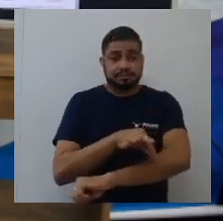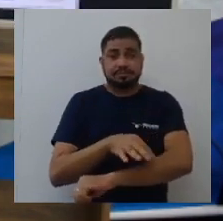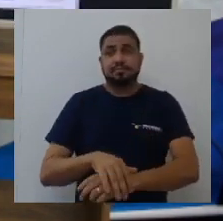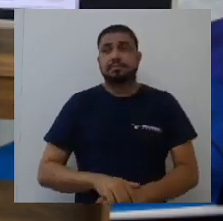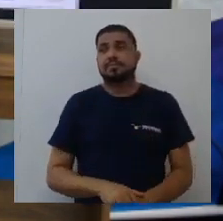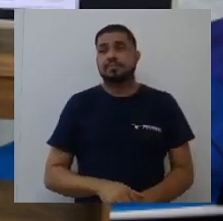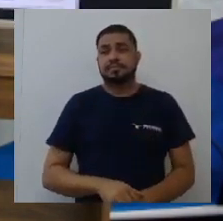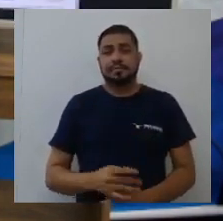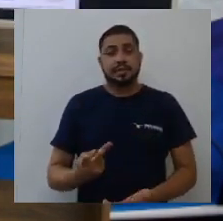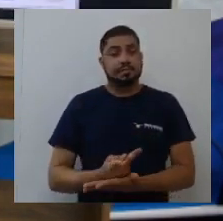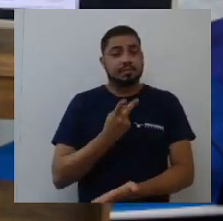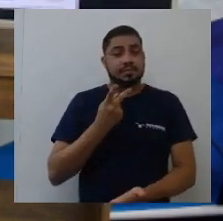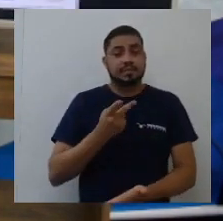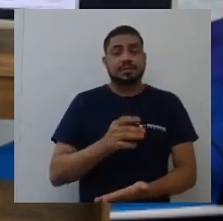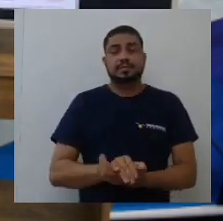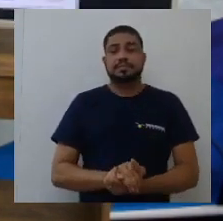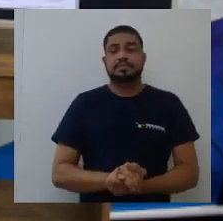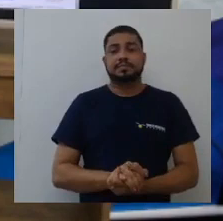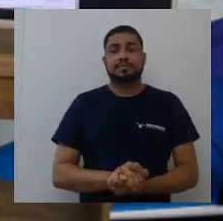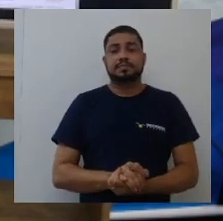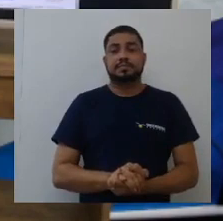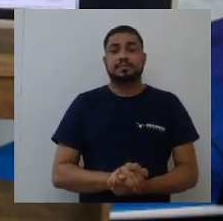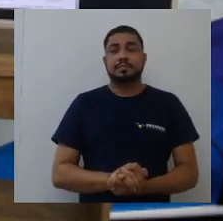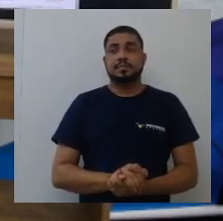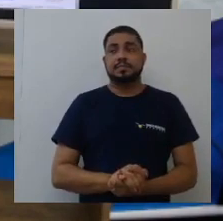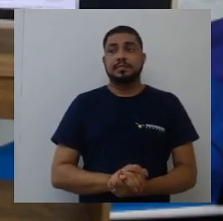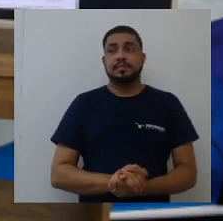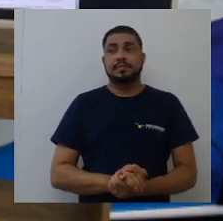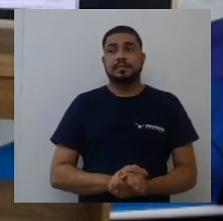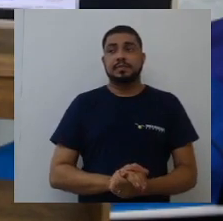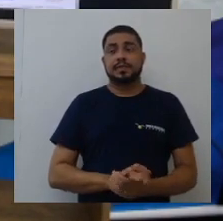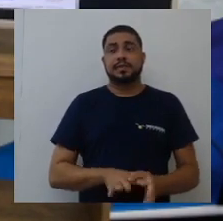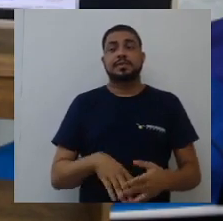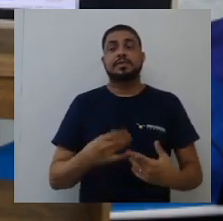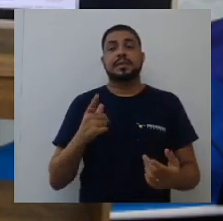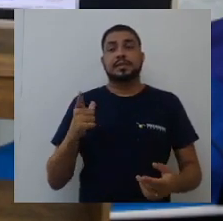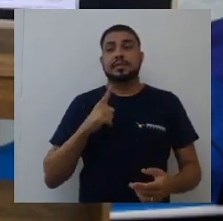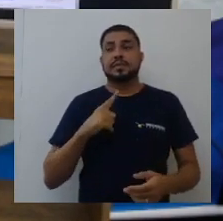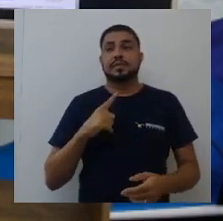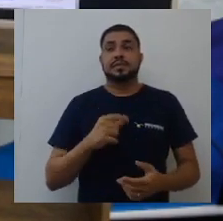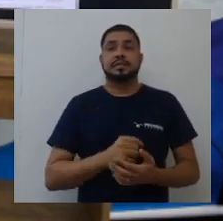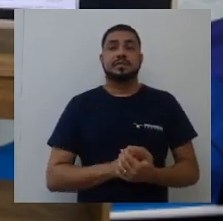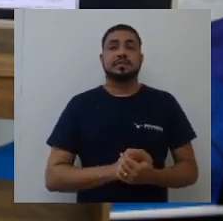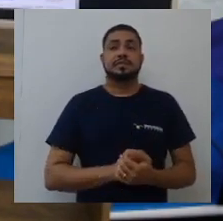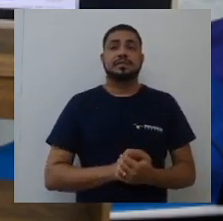Alguma coisa que aconteceu. E é exatamente essa medida que a gente tem.